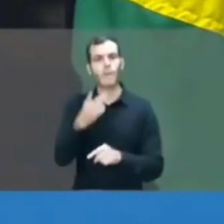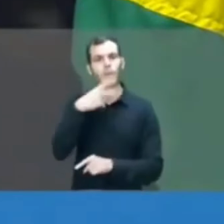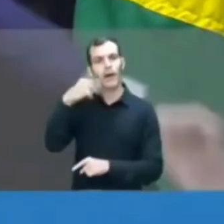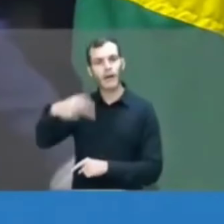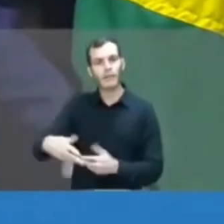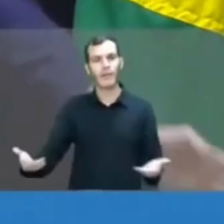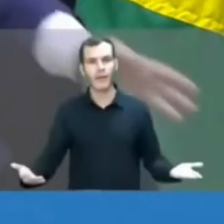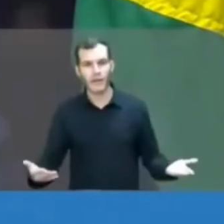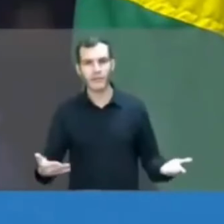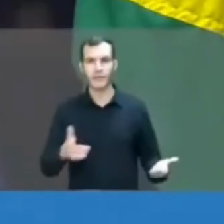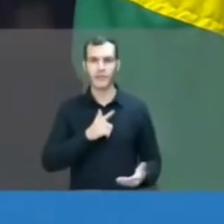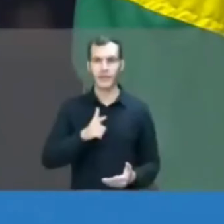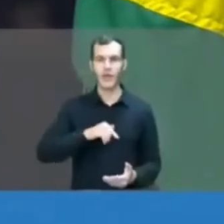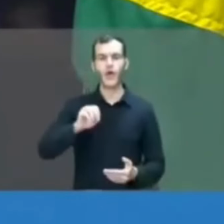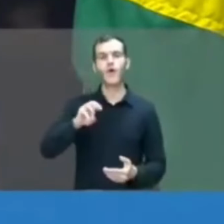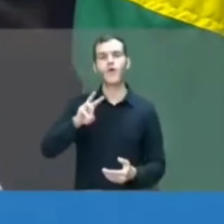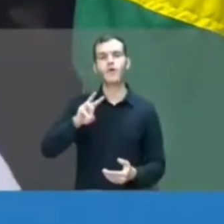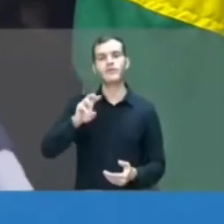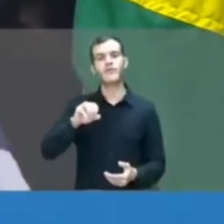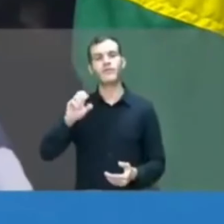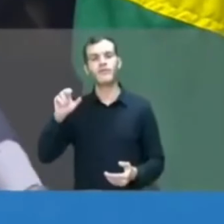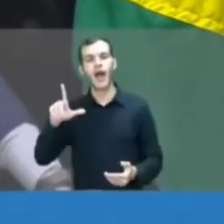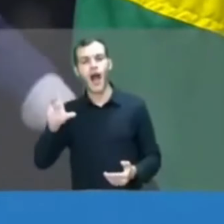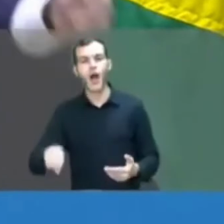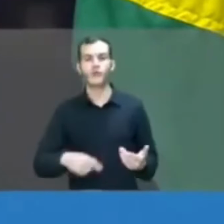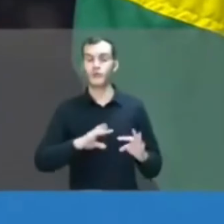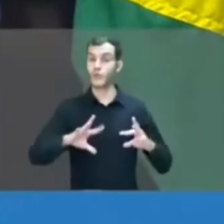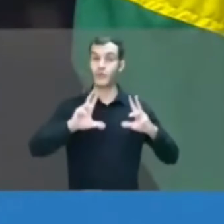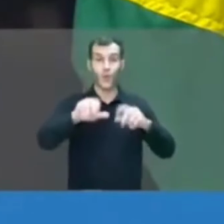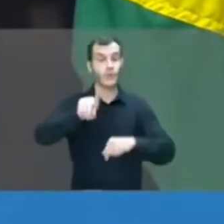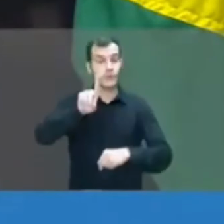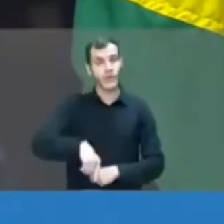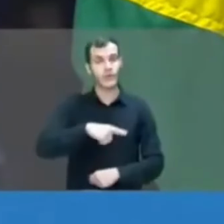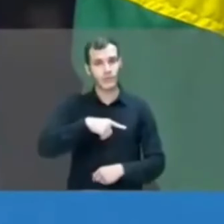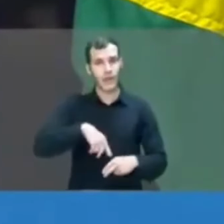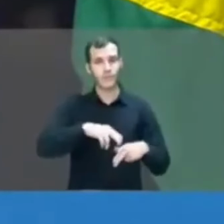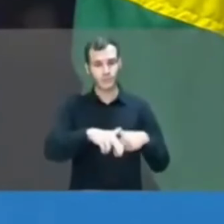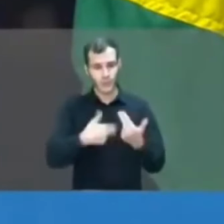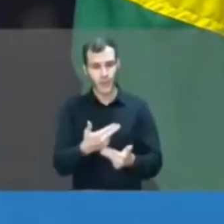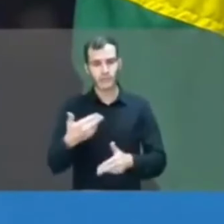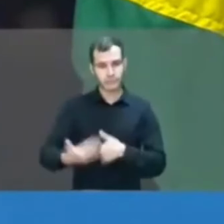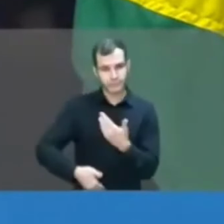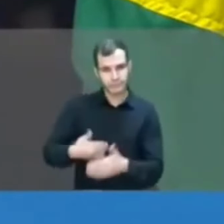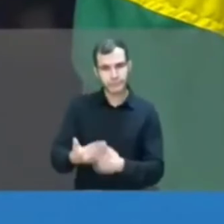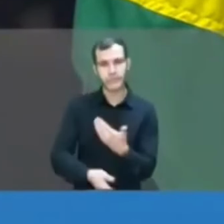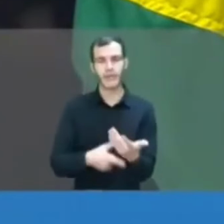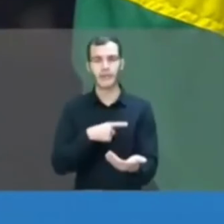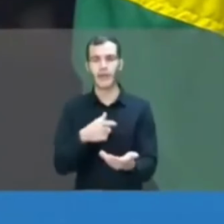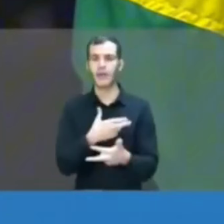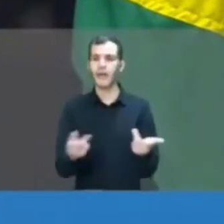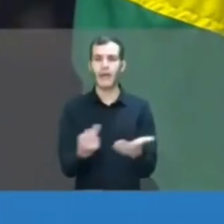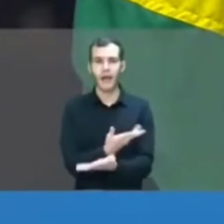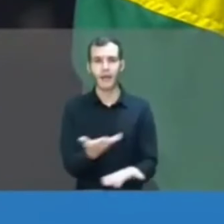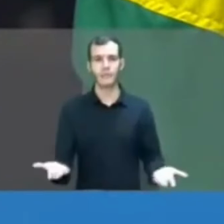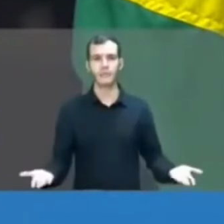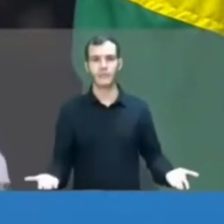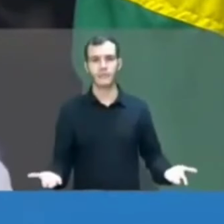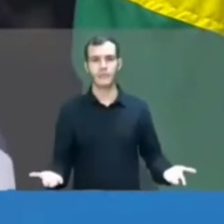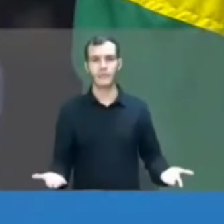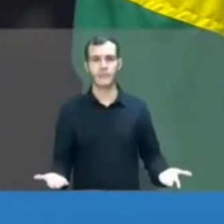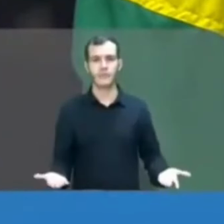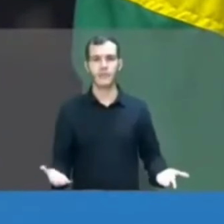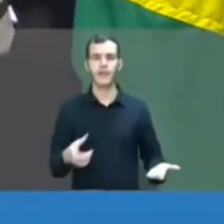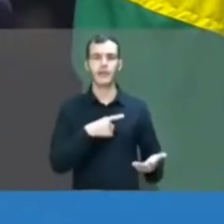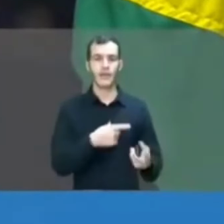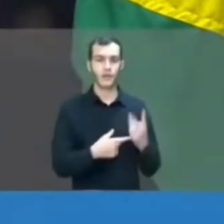Oswaldo Eustáquio, do Alan dos Santos, todos têm direito ao devido processo que fizeram com eles. É errado! Os dois fora do